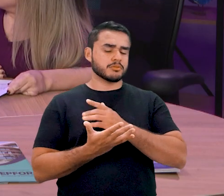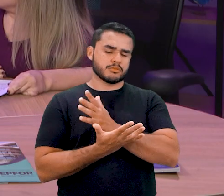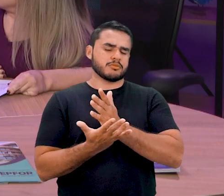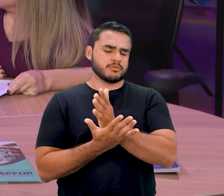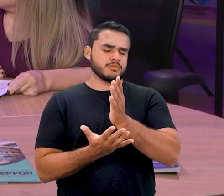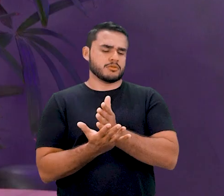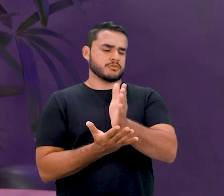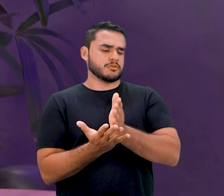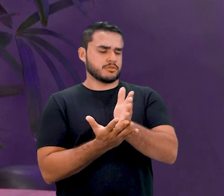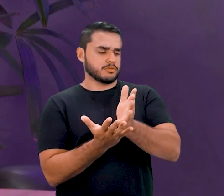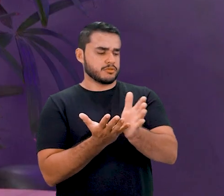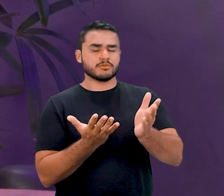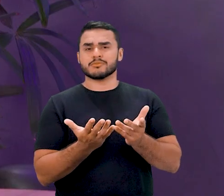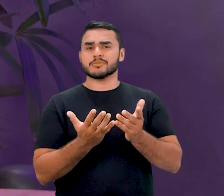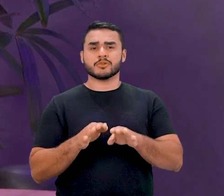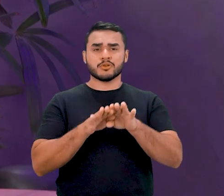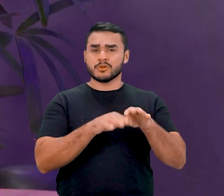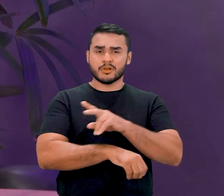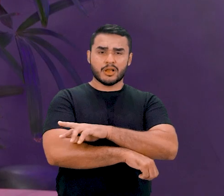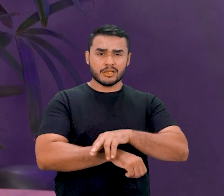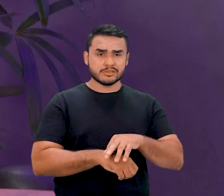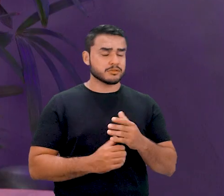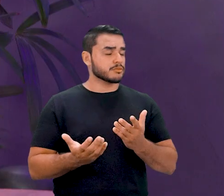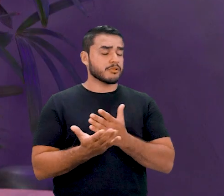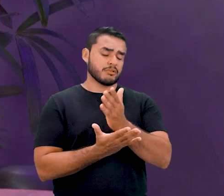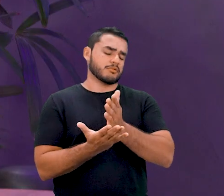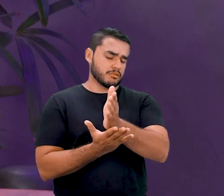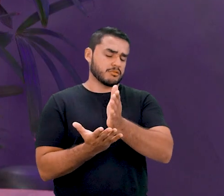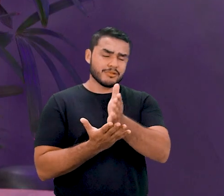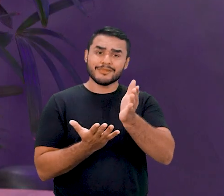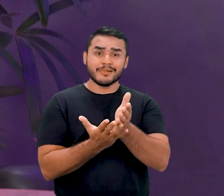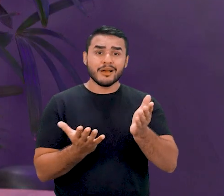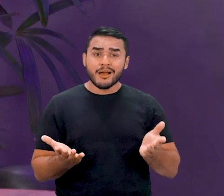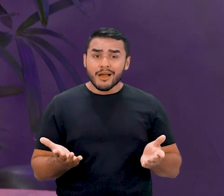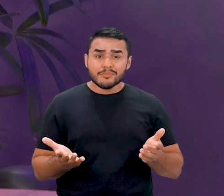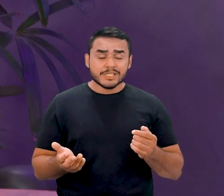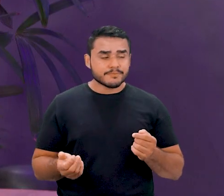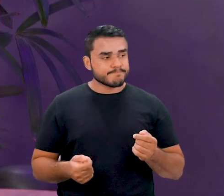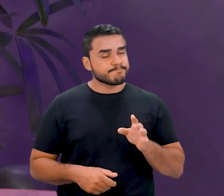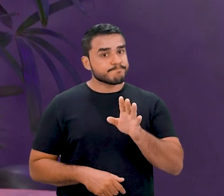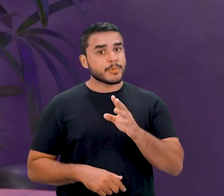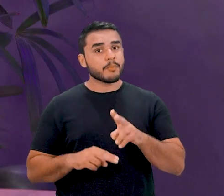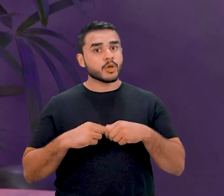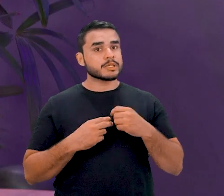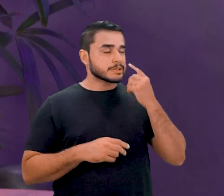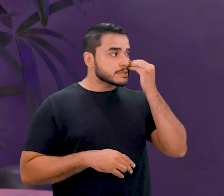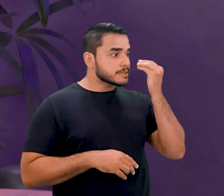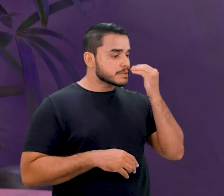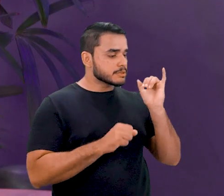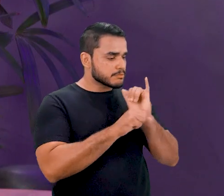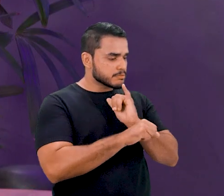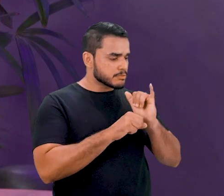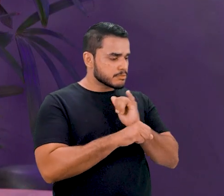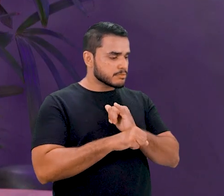gente está na igualdade racial, a gente está em todos os lugares. E aí, o nosso trabalho é fazer essas articulações com as